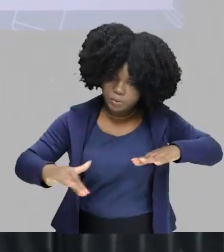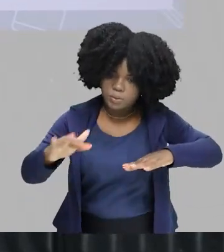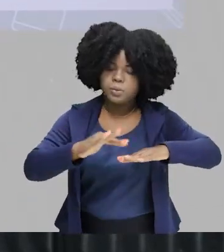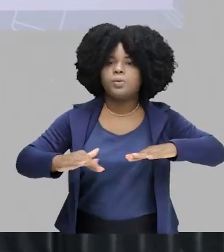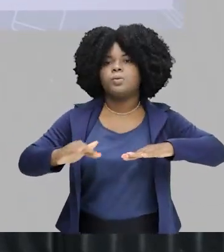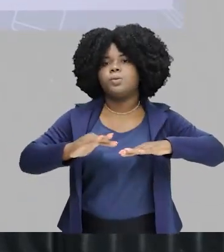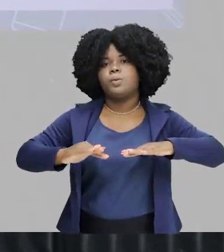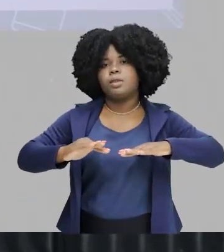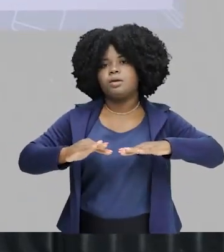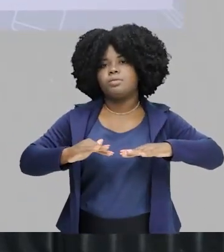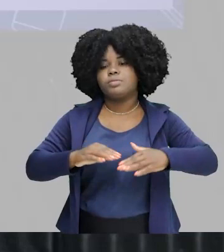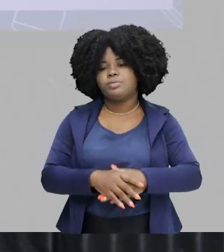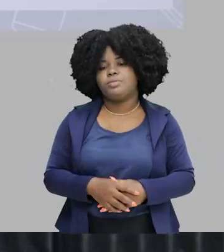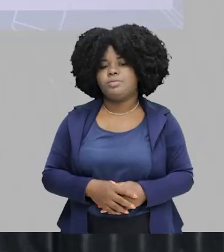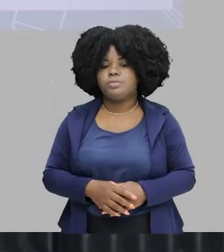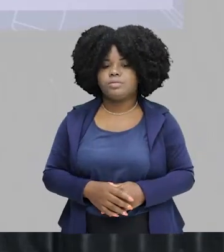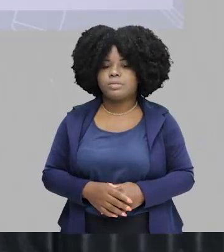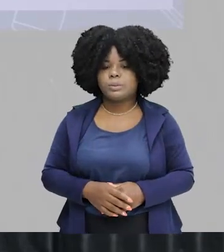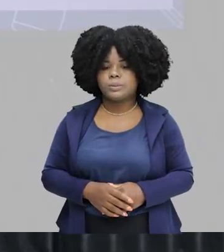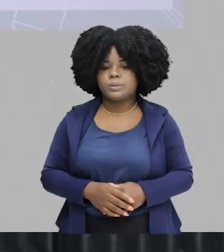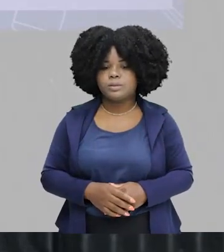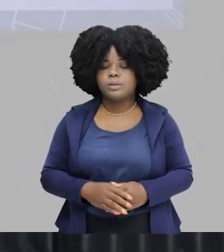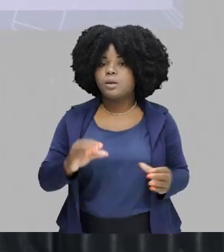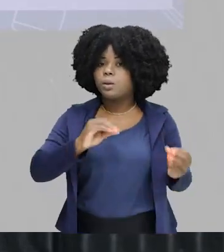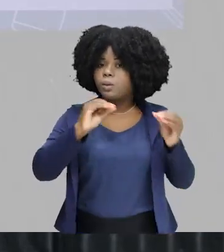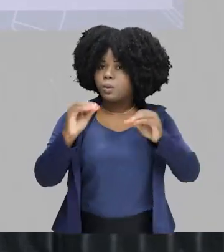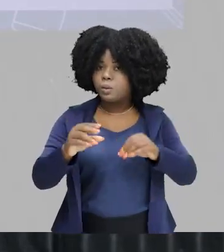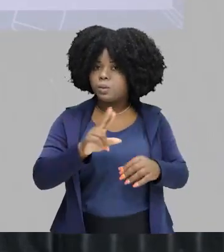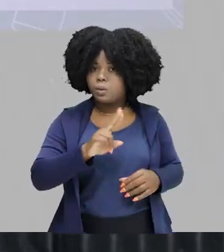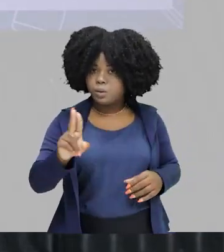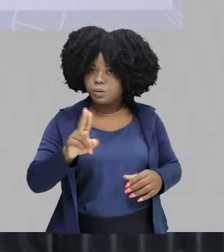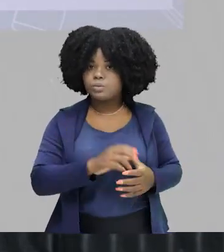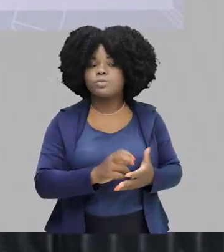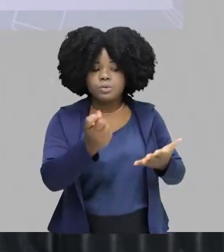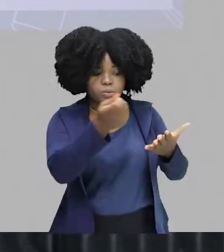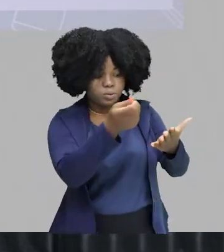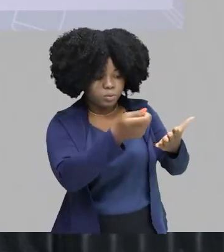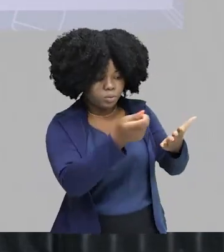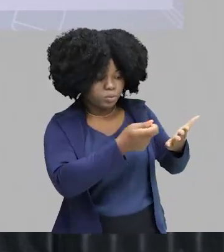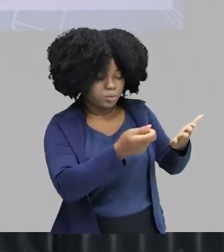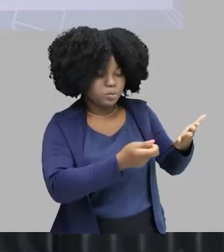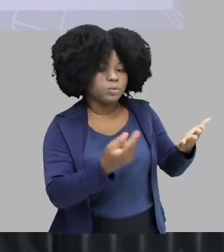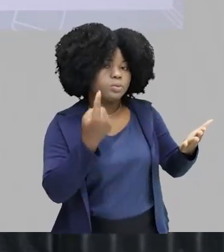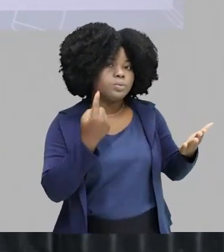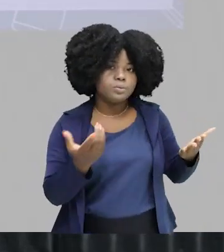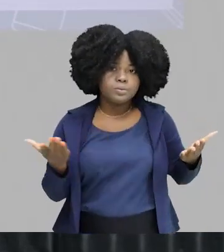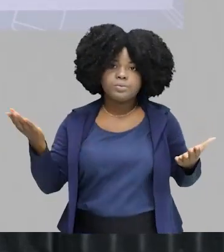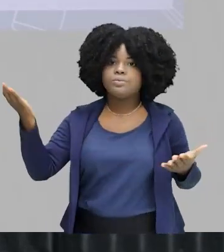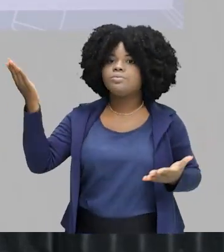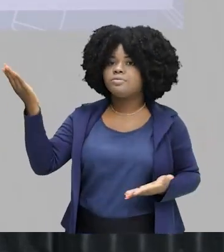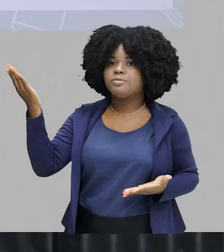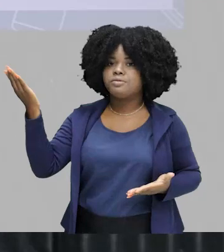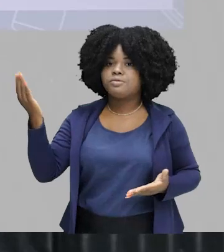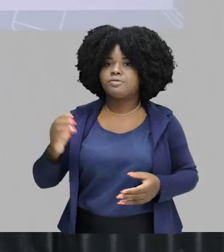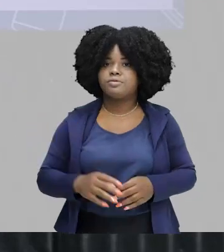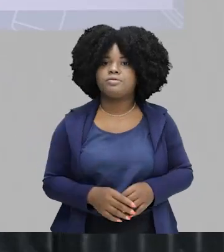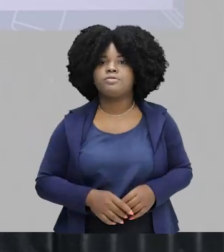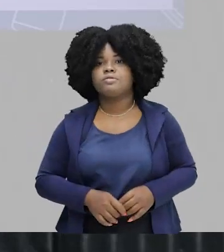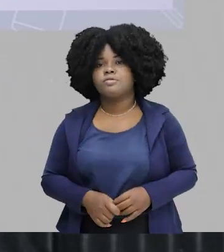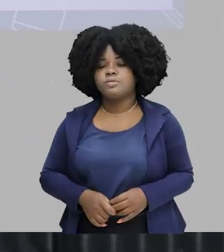do que Durkheim, Weber e Marx. Anota o nome deles aí, vou te dar um tempinho, que são nomes, né, grandes, um pouquinho difícil. Mas vamos